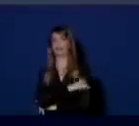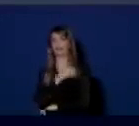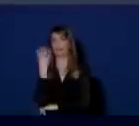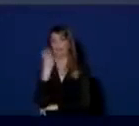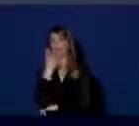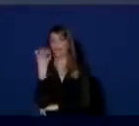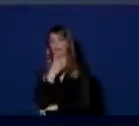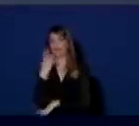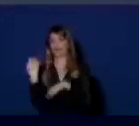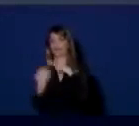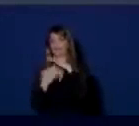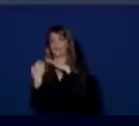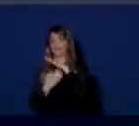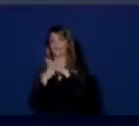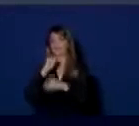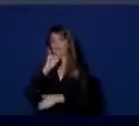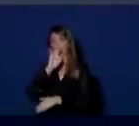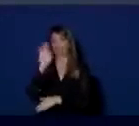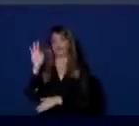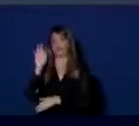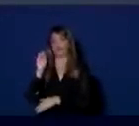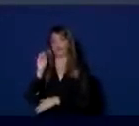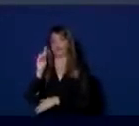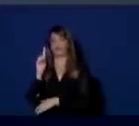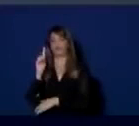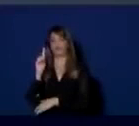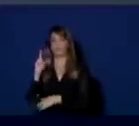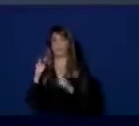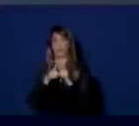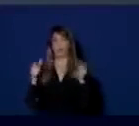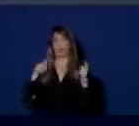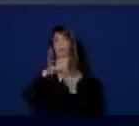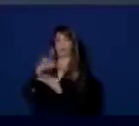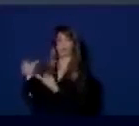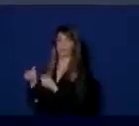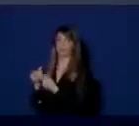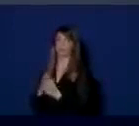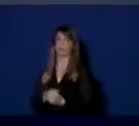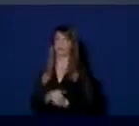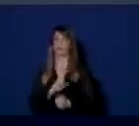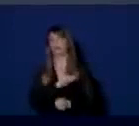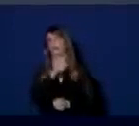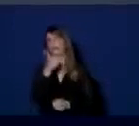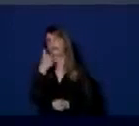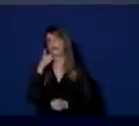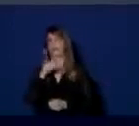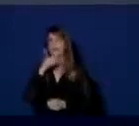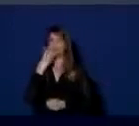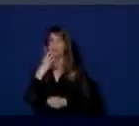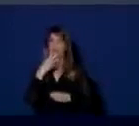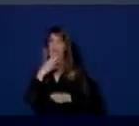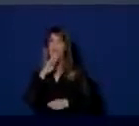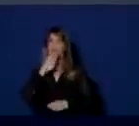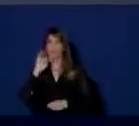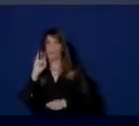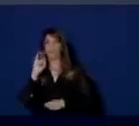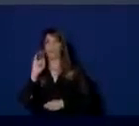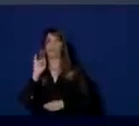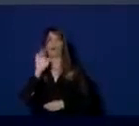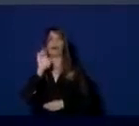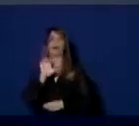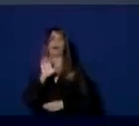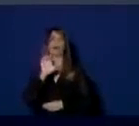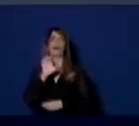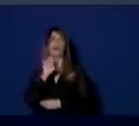empresa de food delivery do mundo. Market cap, sei lá, 11,3 bilhões de euros